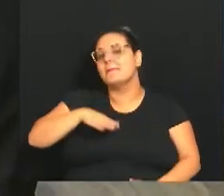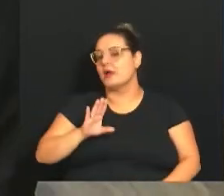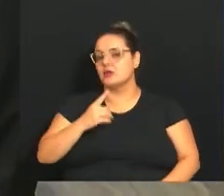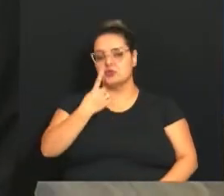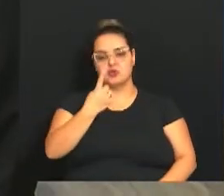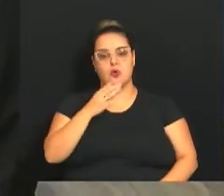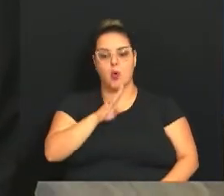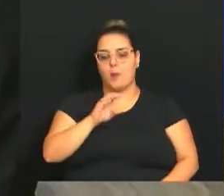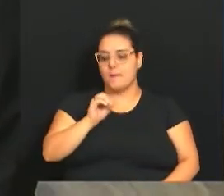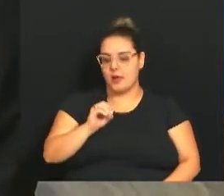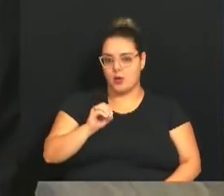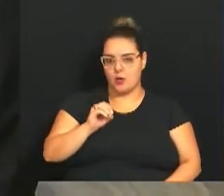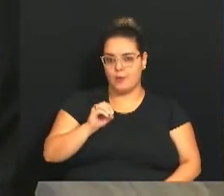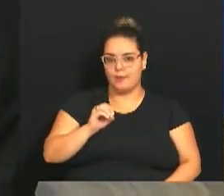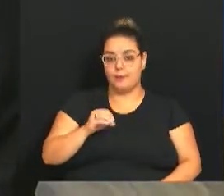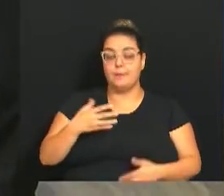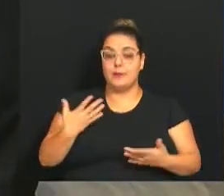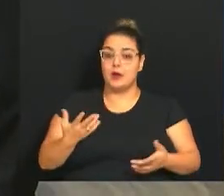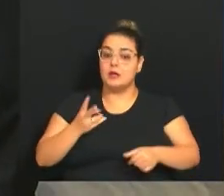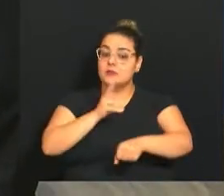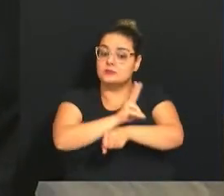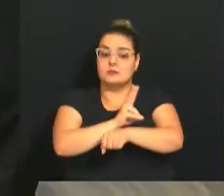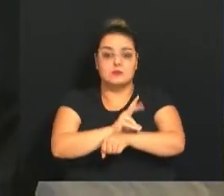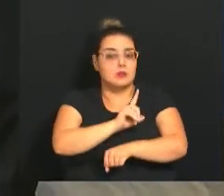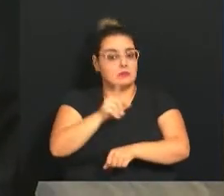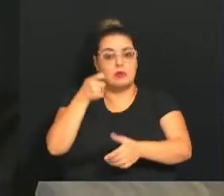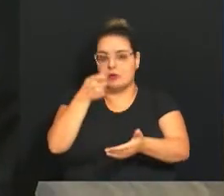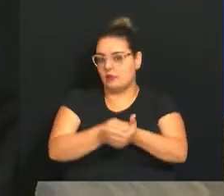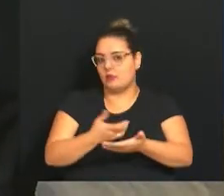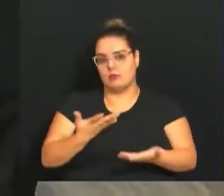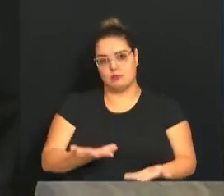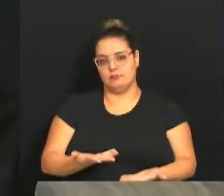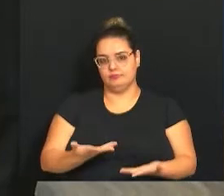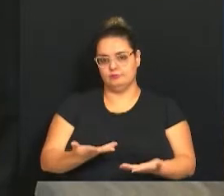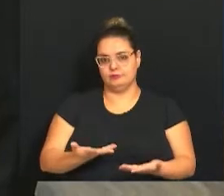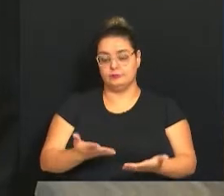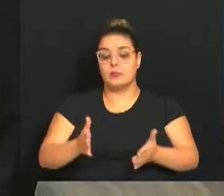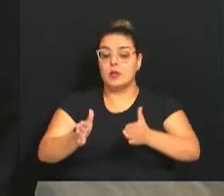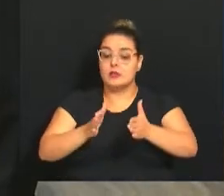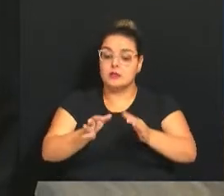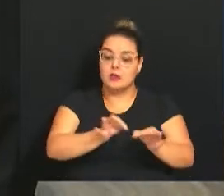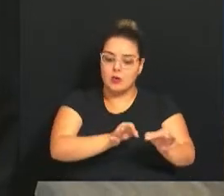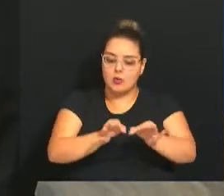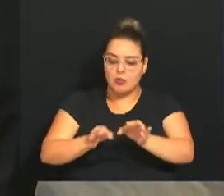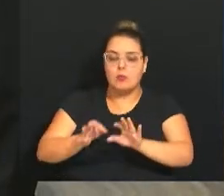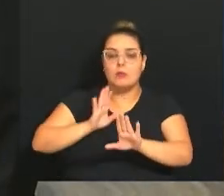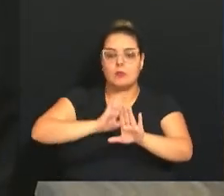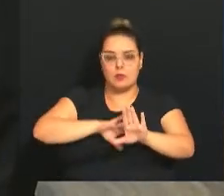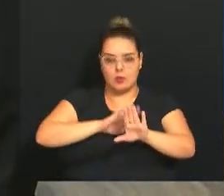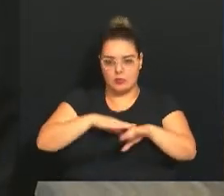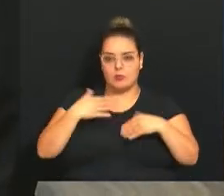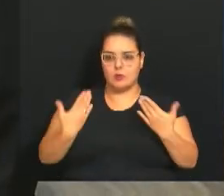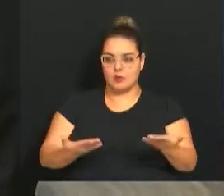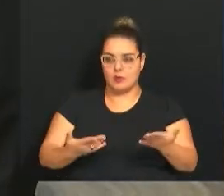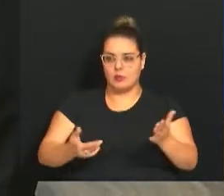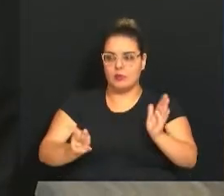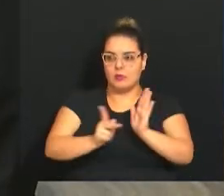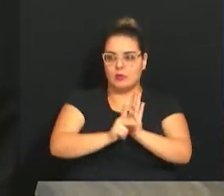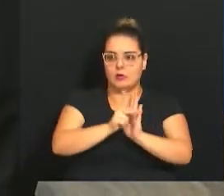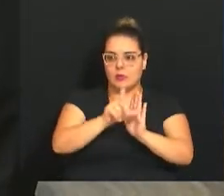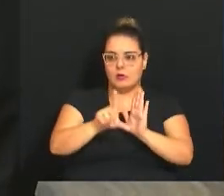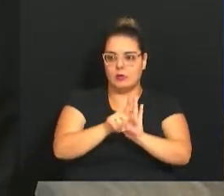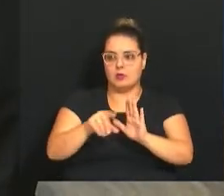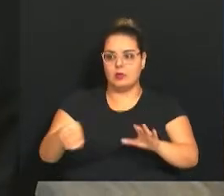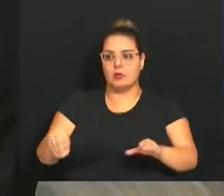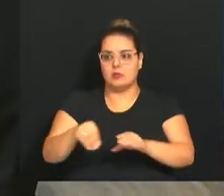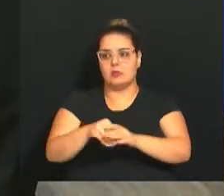mas que essa proteção de fato não aconteceu. Nesse programa que a senhora propõe e o projeto aqui tramita na casa,